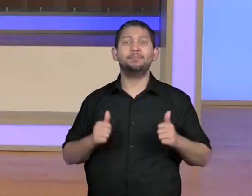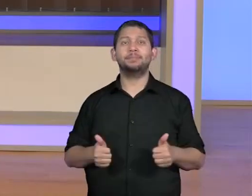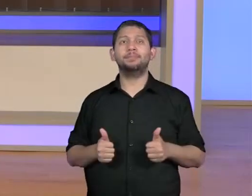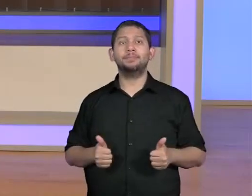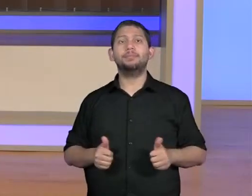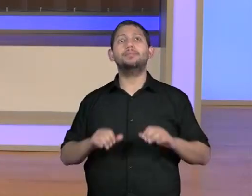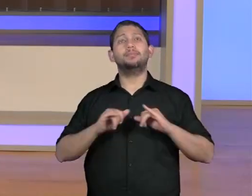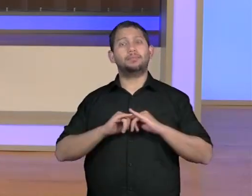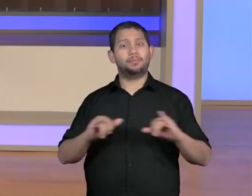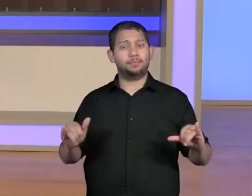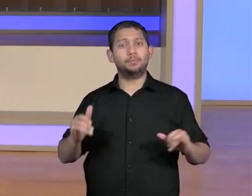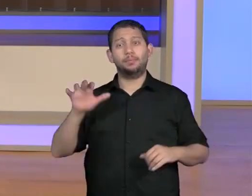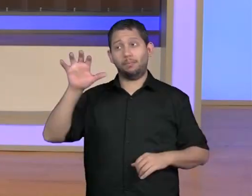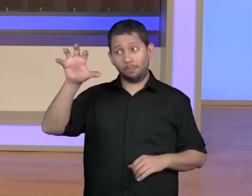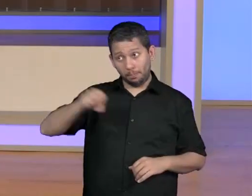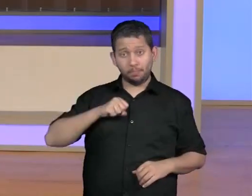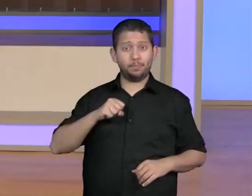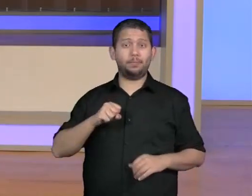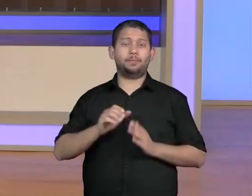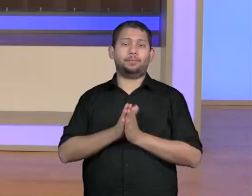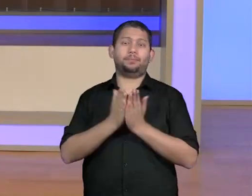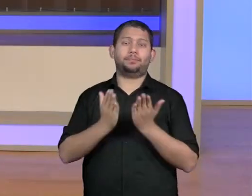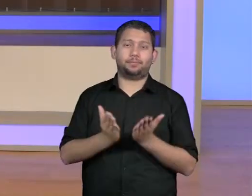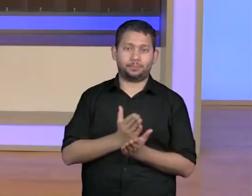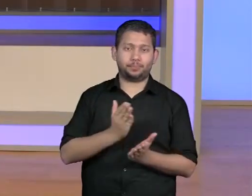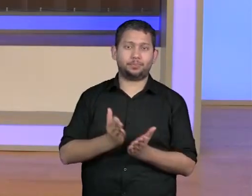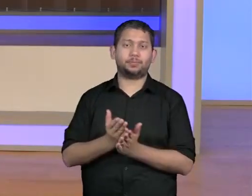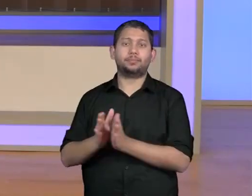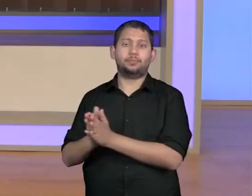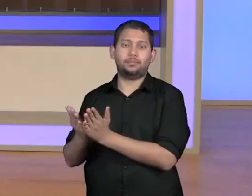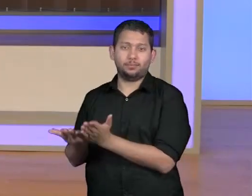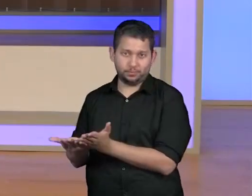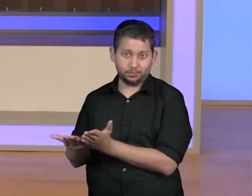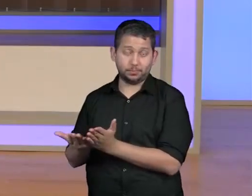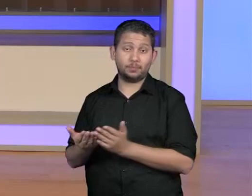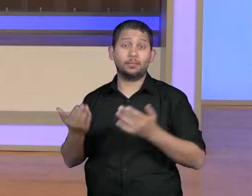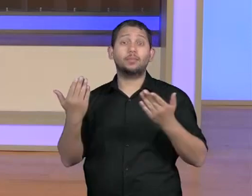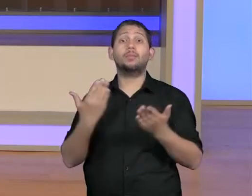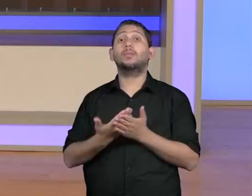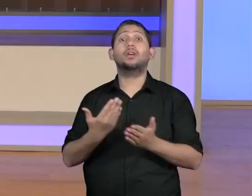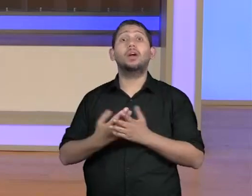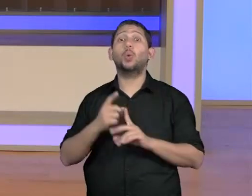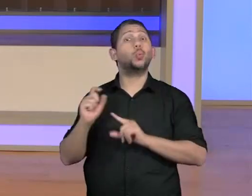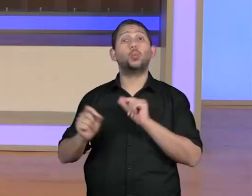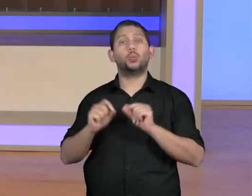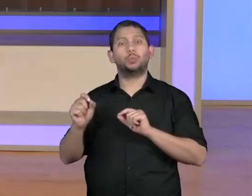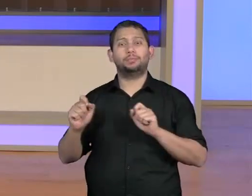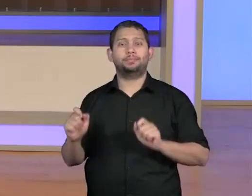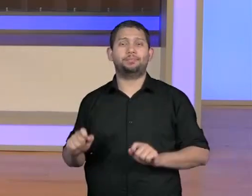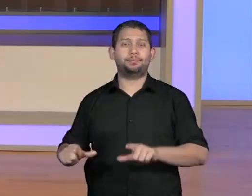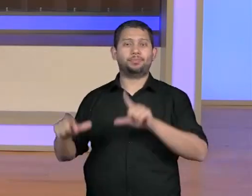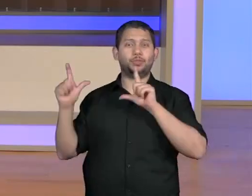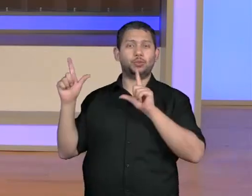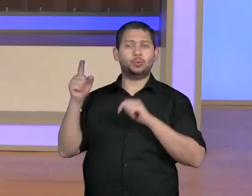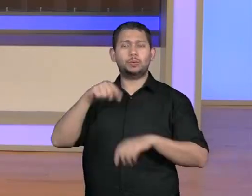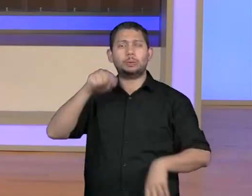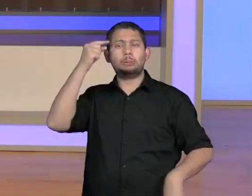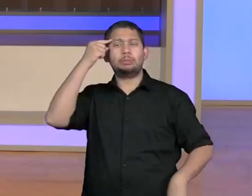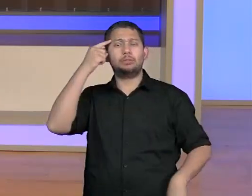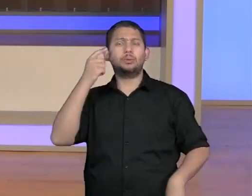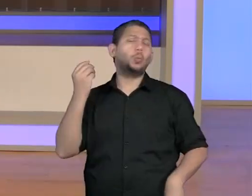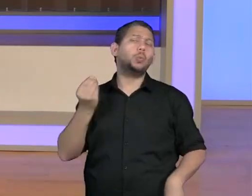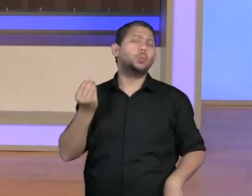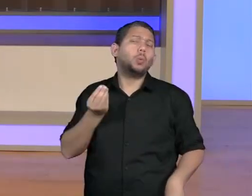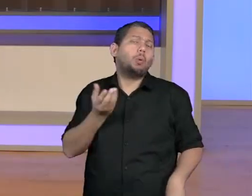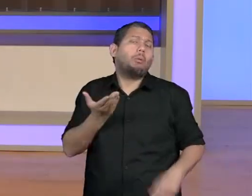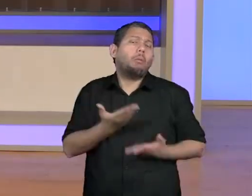você pegar o seu lapbook e já vou passando o título da aula para você já começar a ter ideias do que você fará com